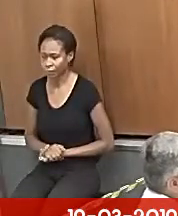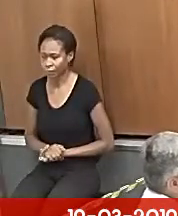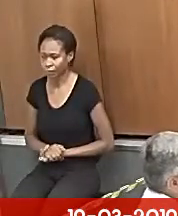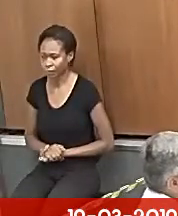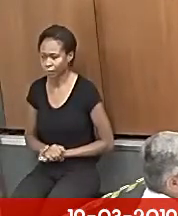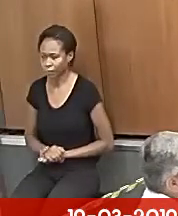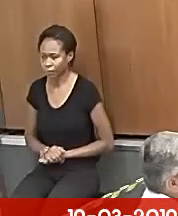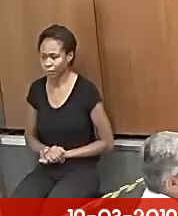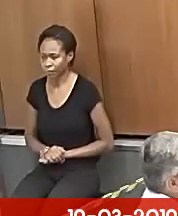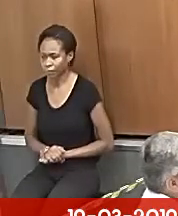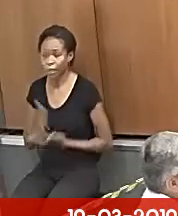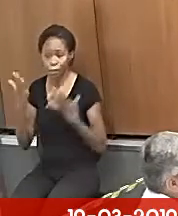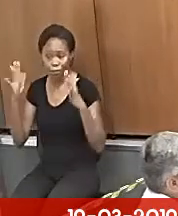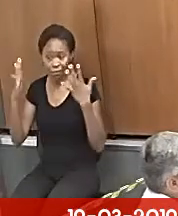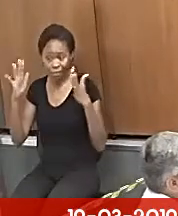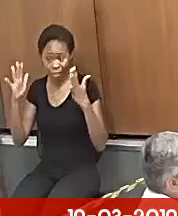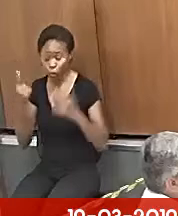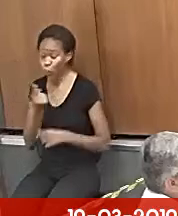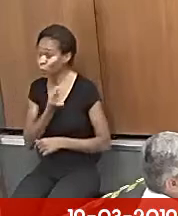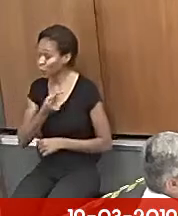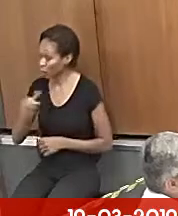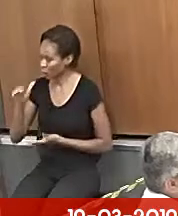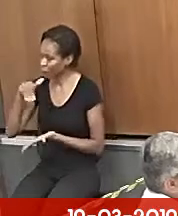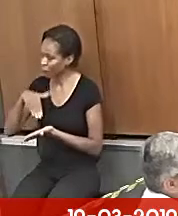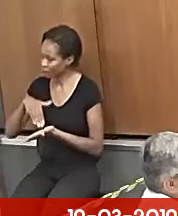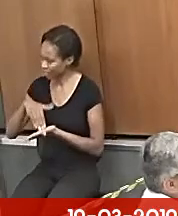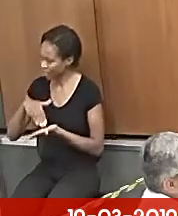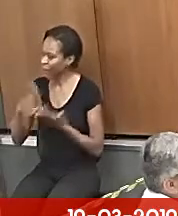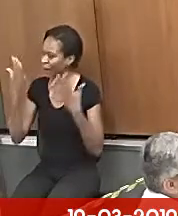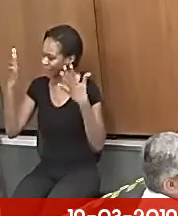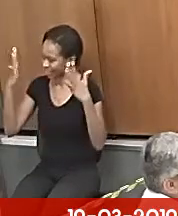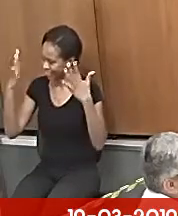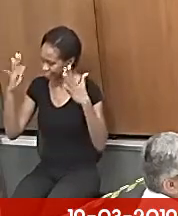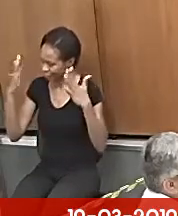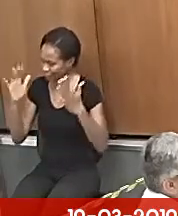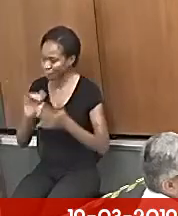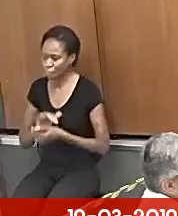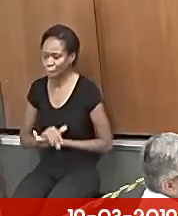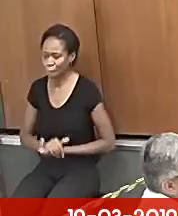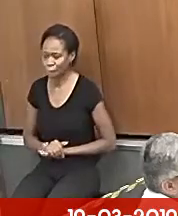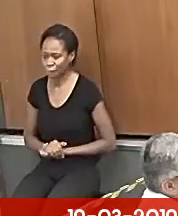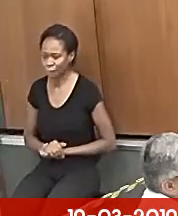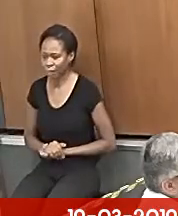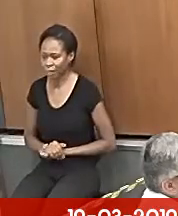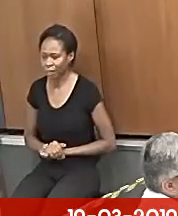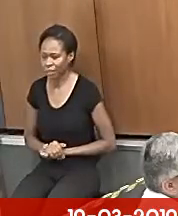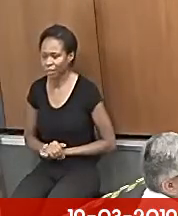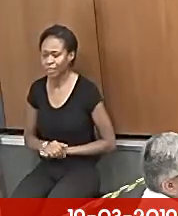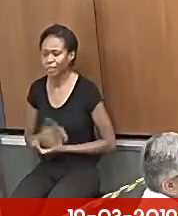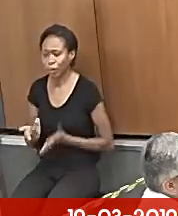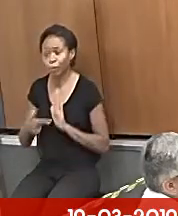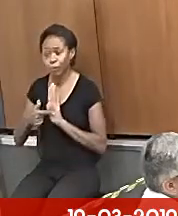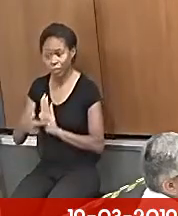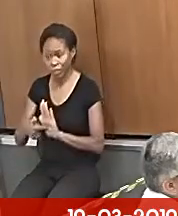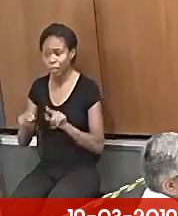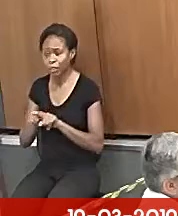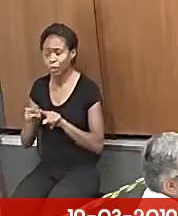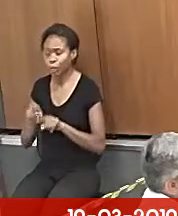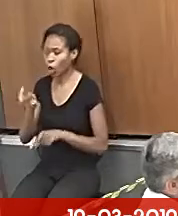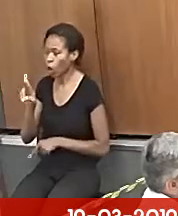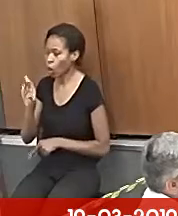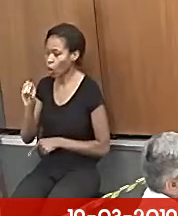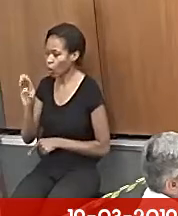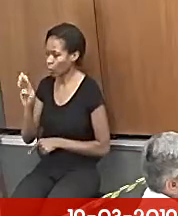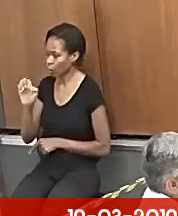nós vamos bater palmas aqui cada cada reschke é verdade estão registrando aqui roberto carlos